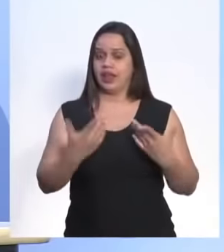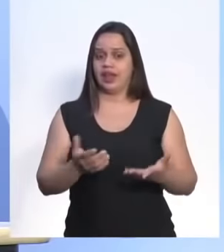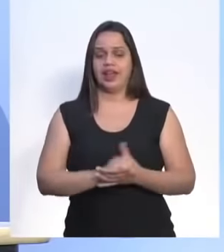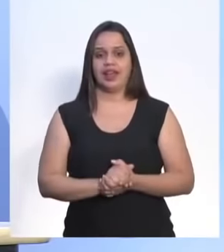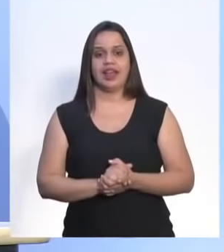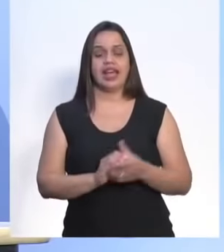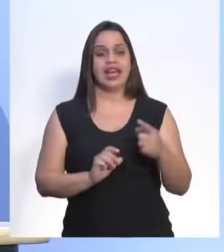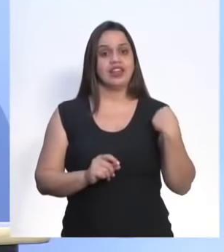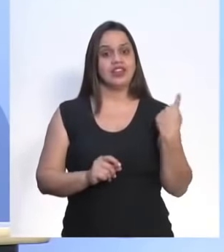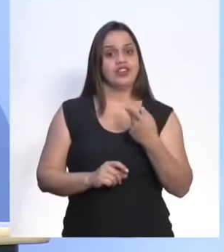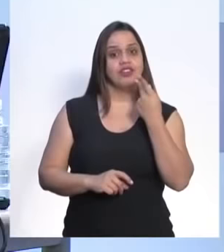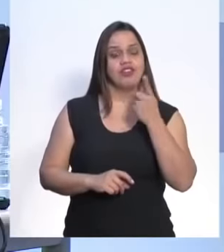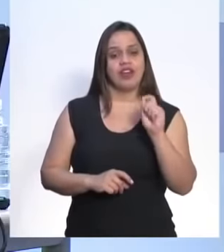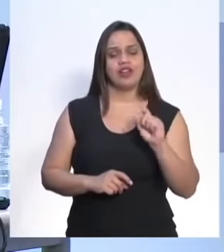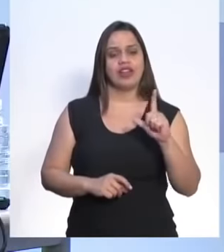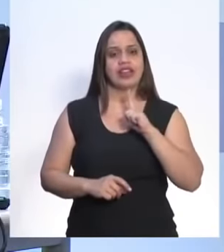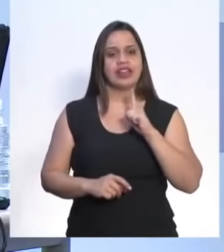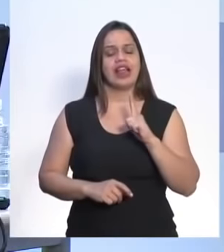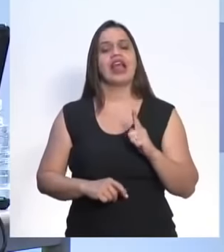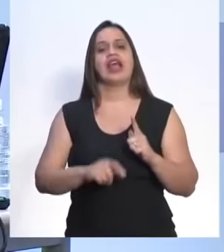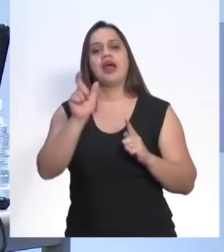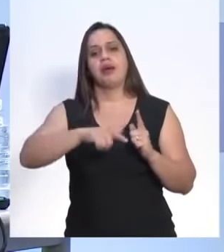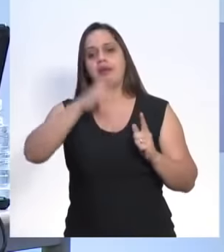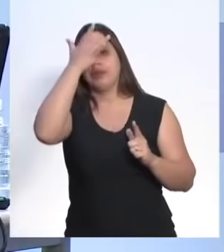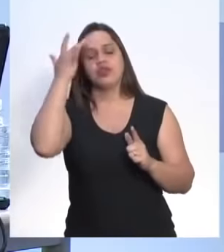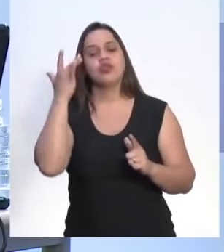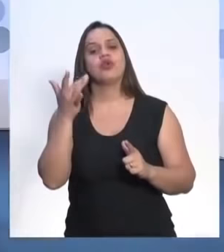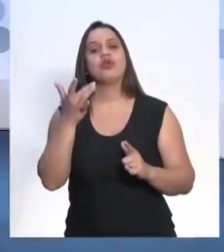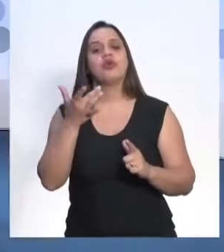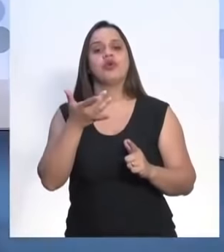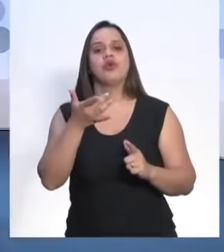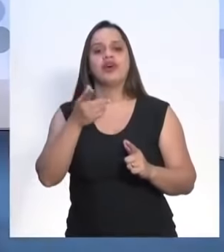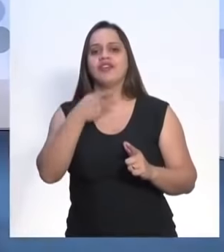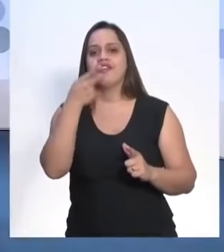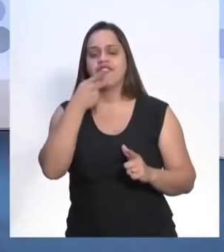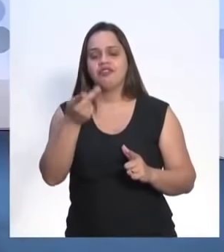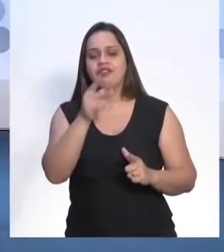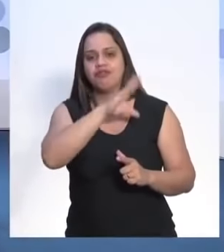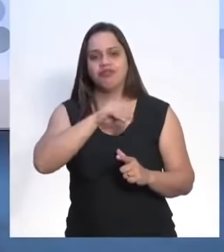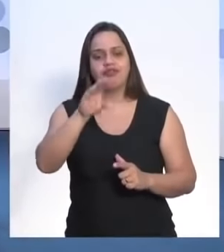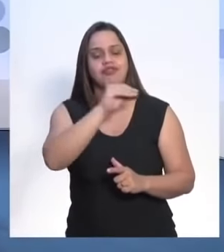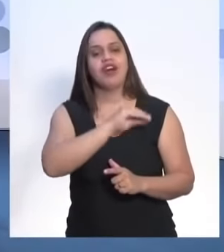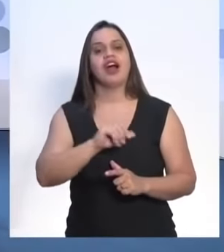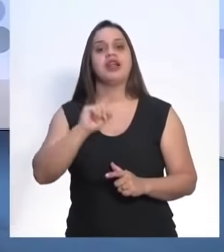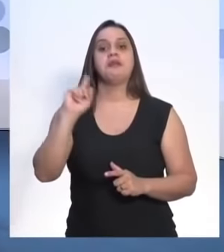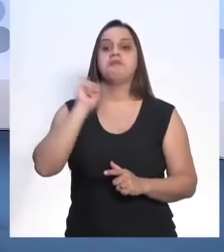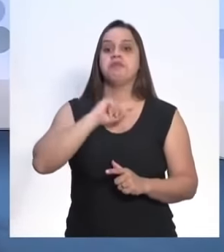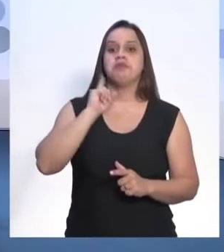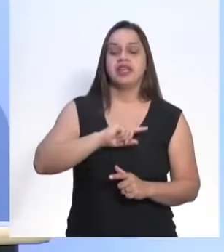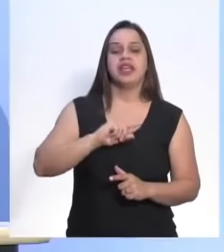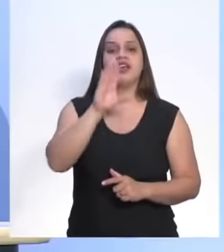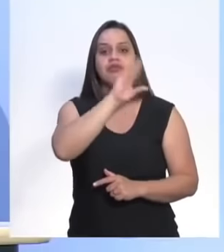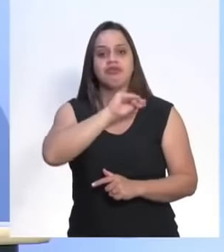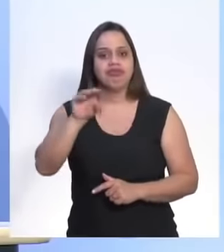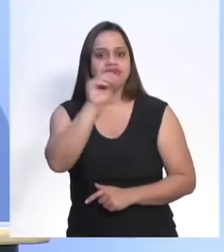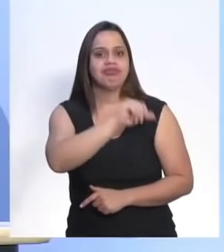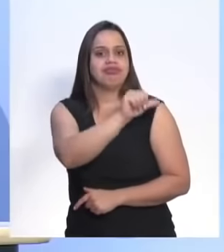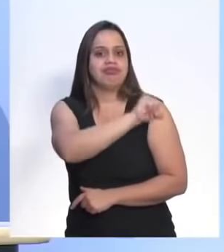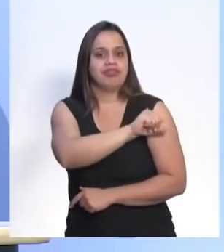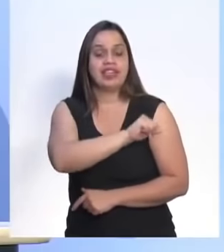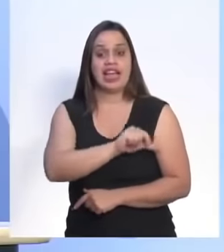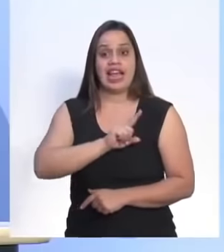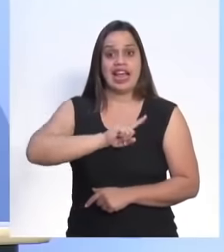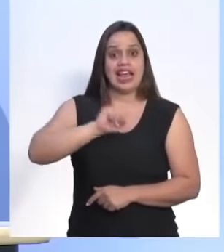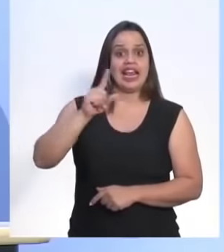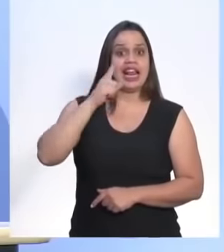que tem o mineirês, né? E tem o nordestês. E lá é do Ceará, não é? E aí os cearenses têm essa linguagem